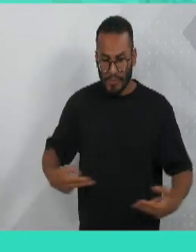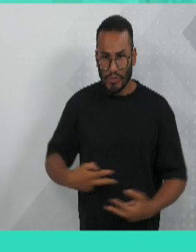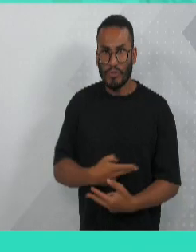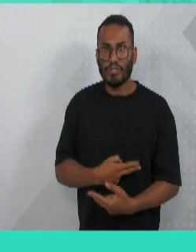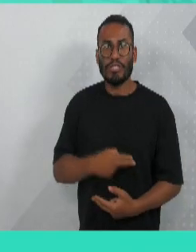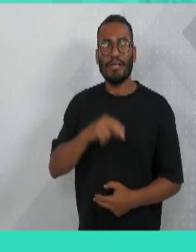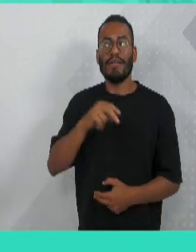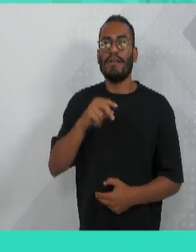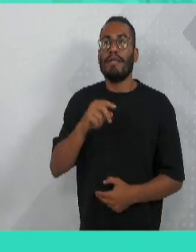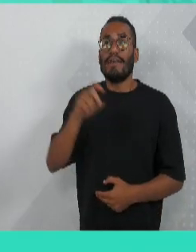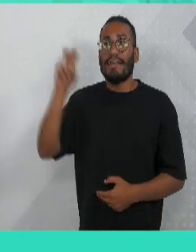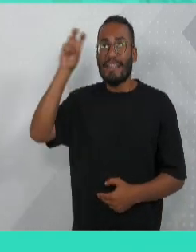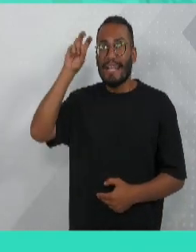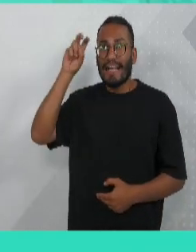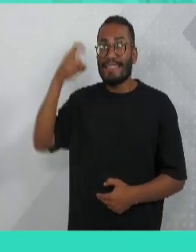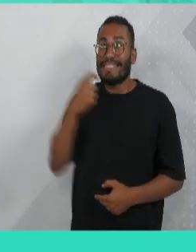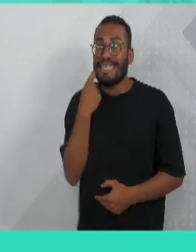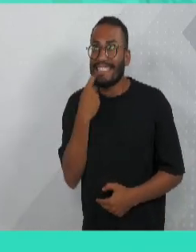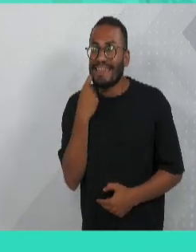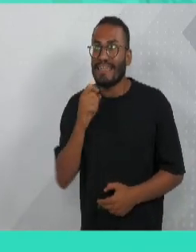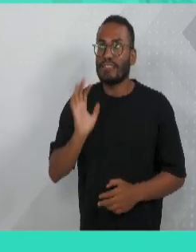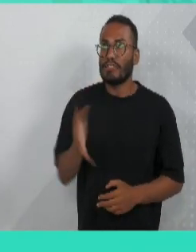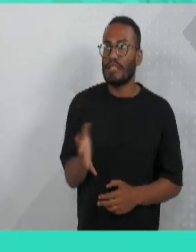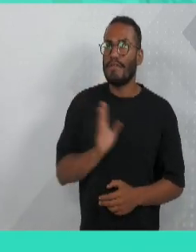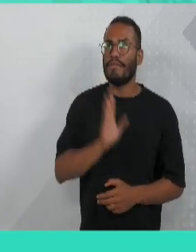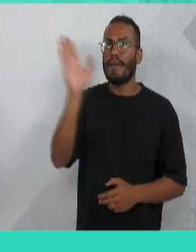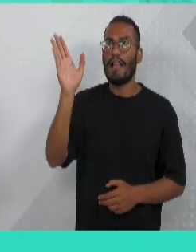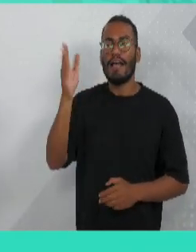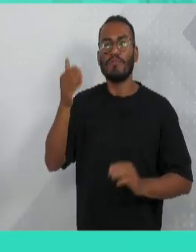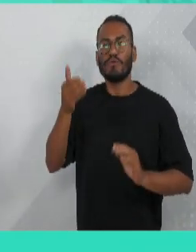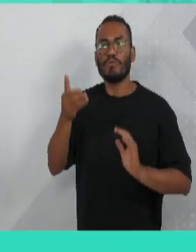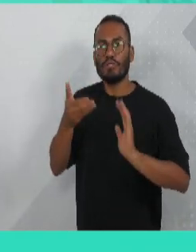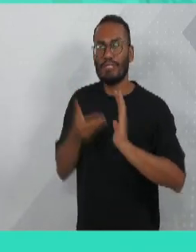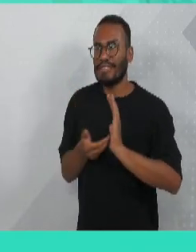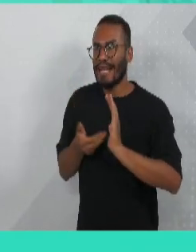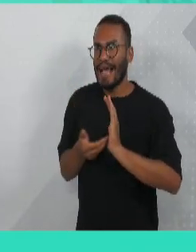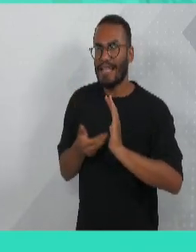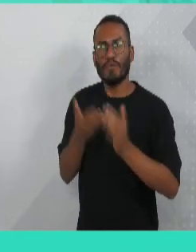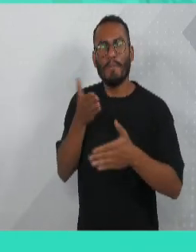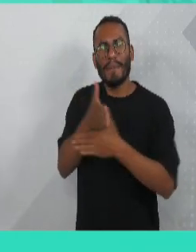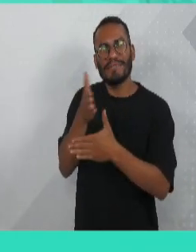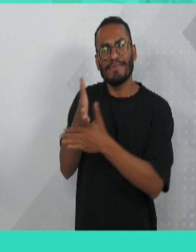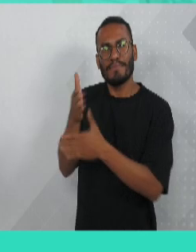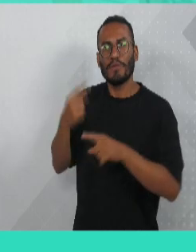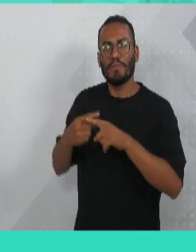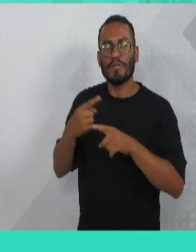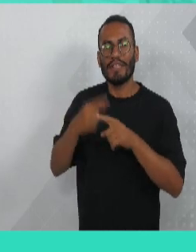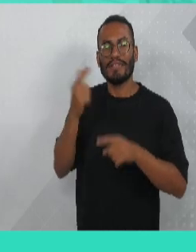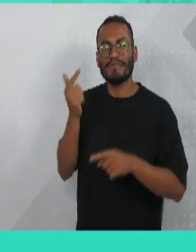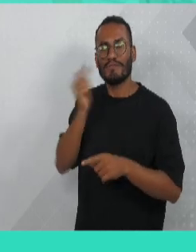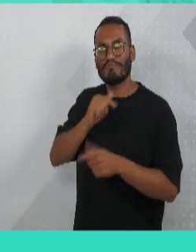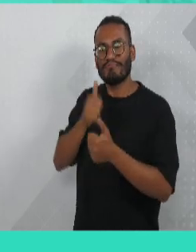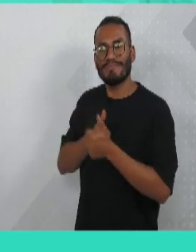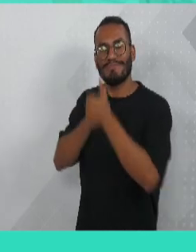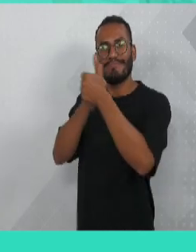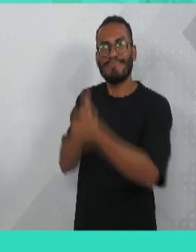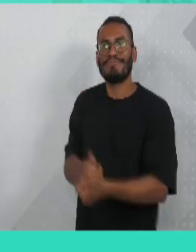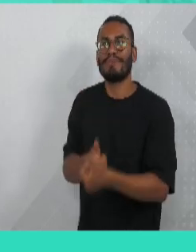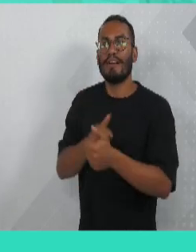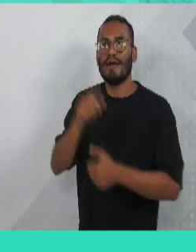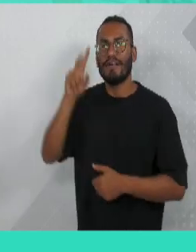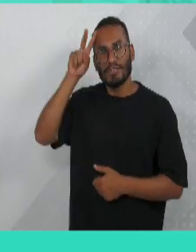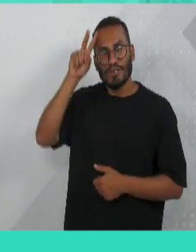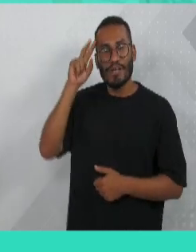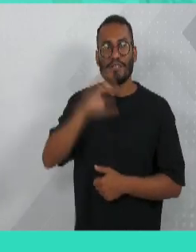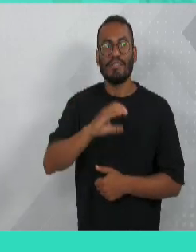tá ele estava na cama no senado participando porque Tava acompanhando a história